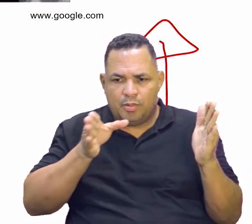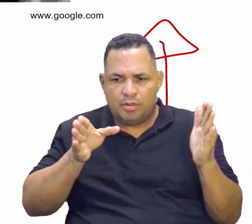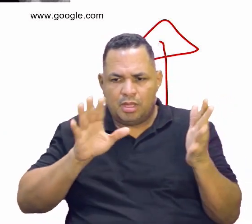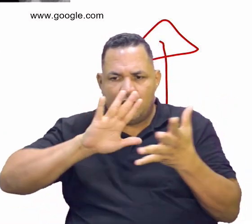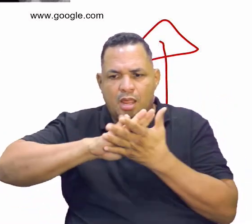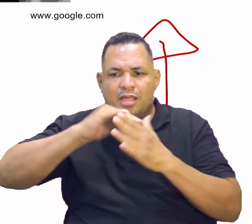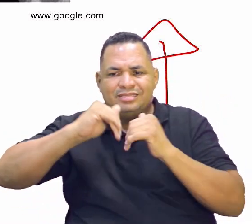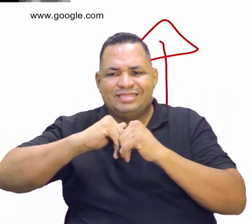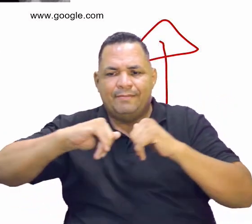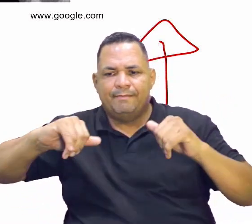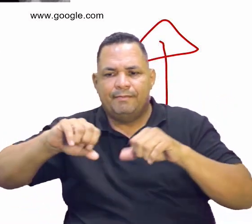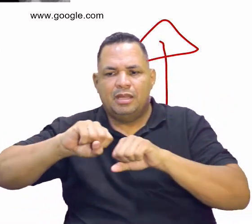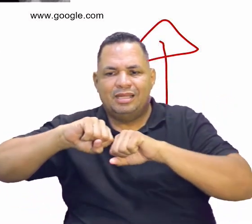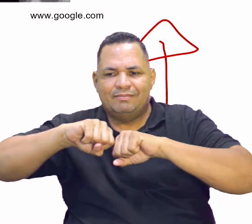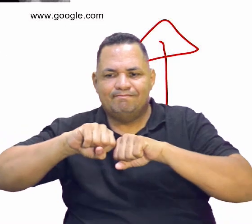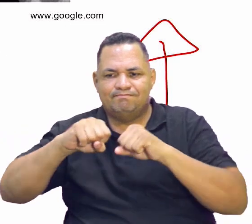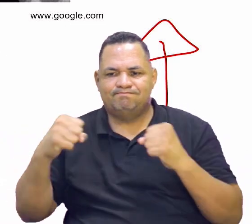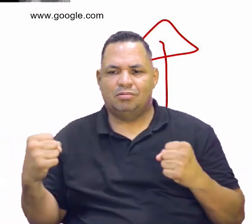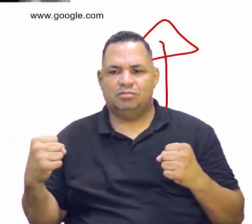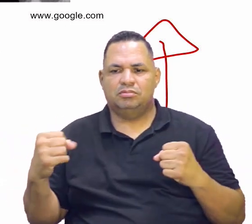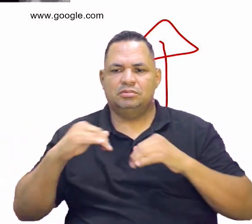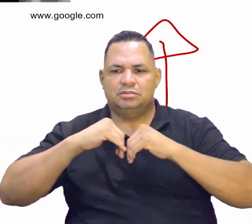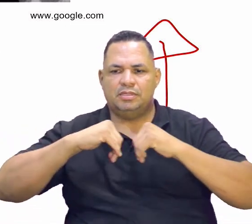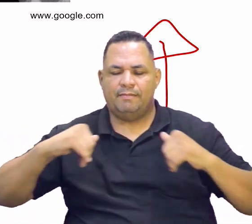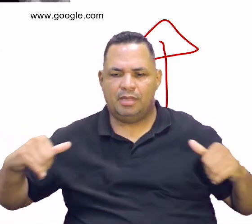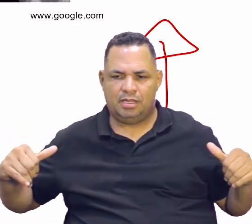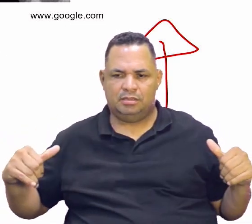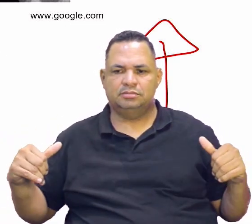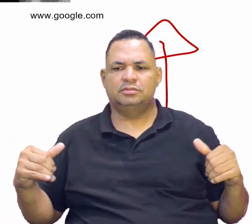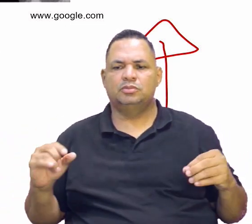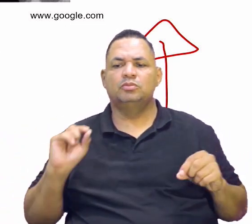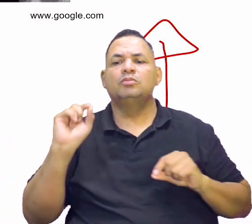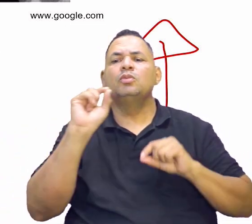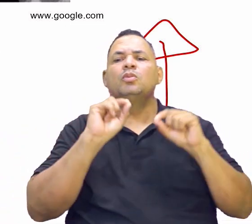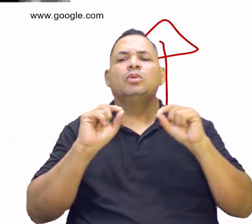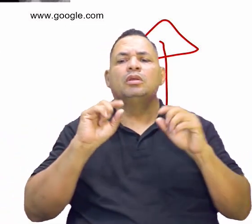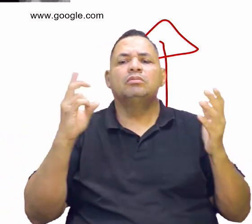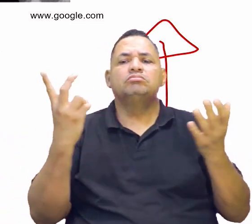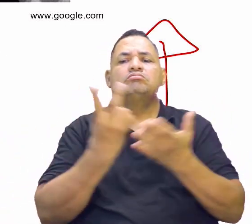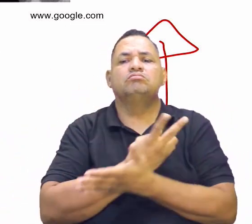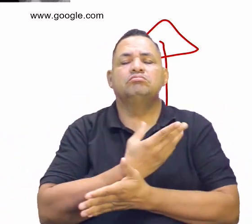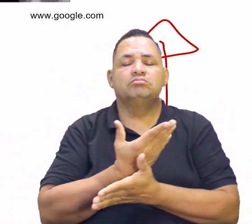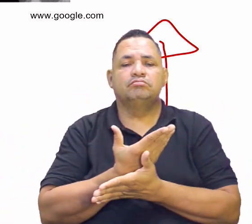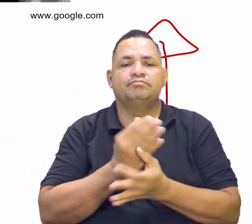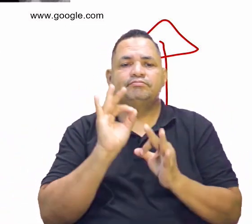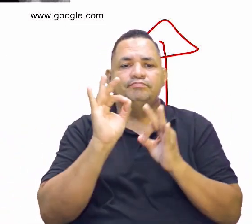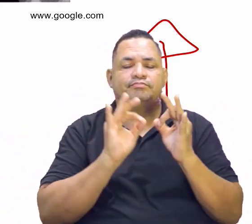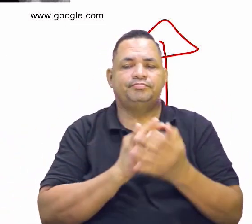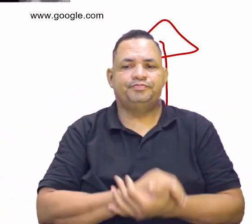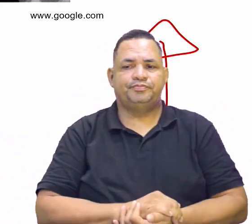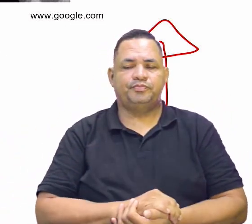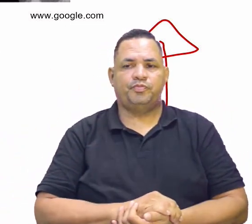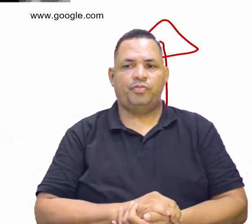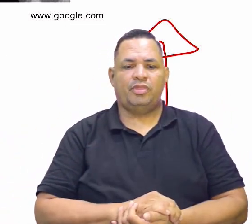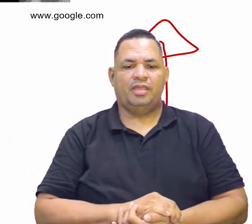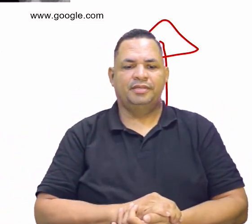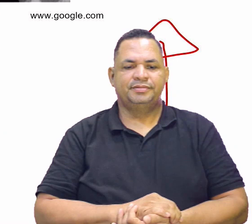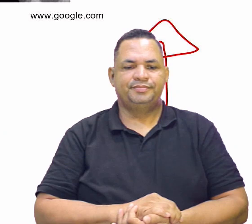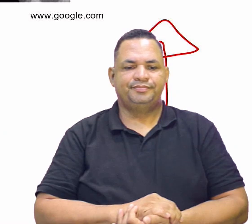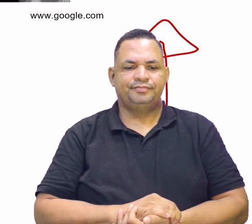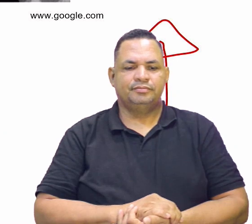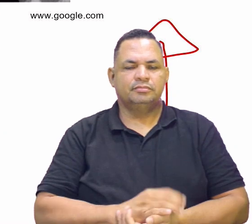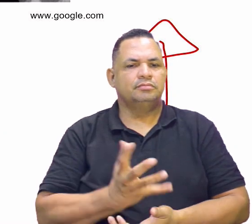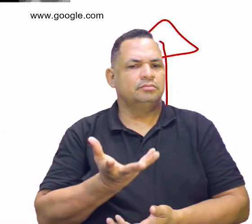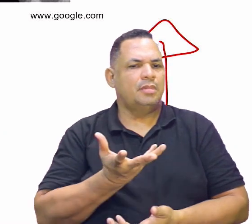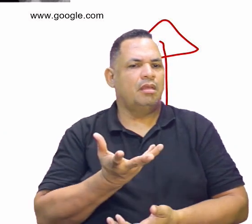aquela harmonia que nós esperamos. Aqui, você olha e diz, meu Deus, é realmente aquilo que eu quero de novo. Mas será